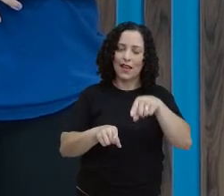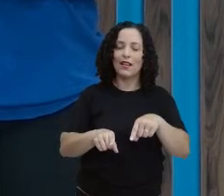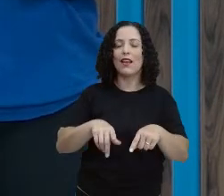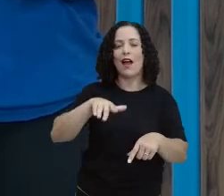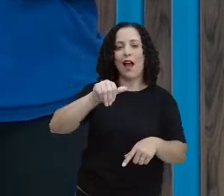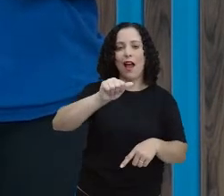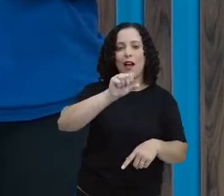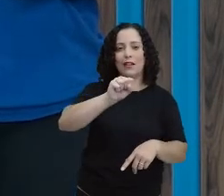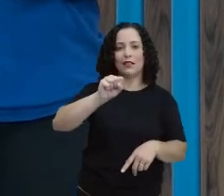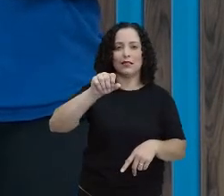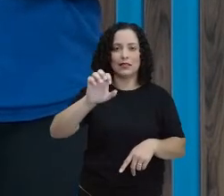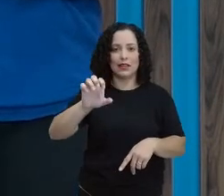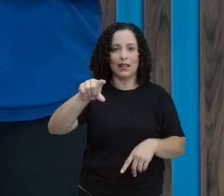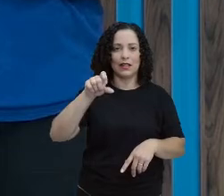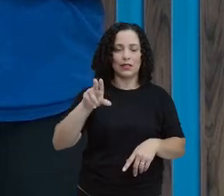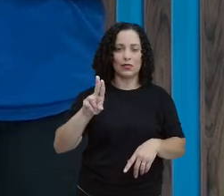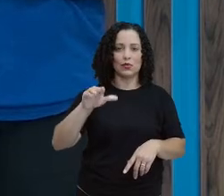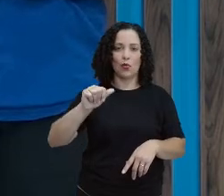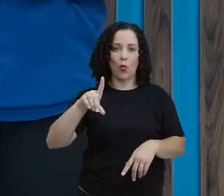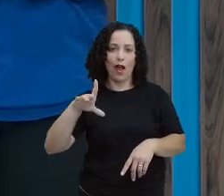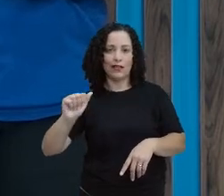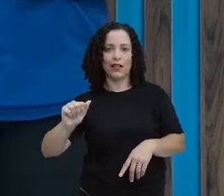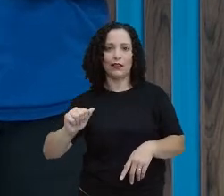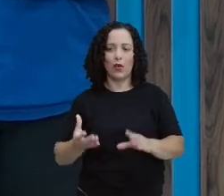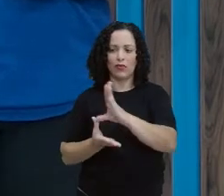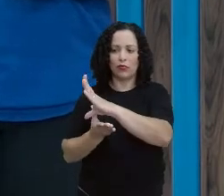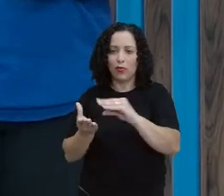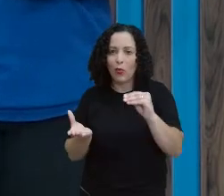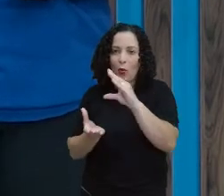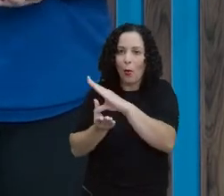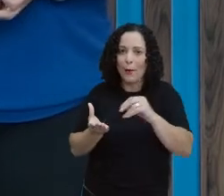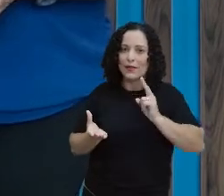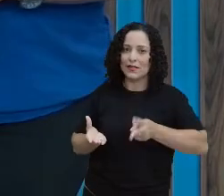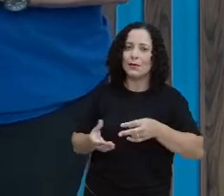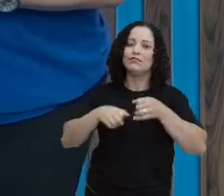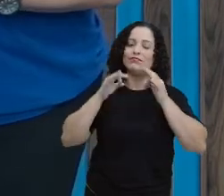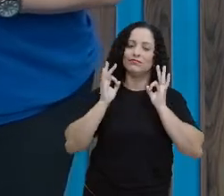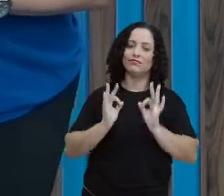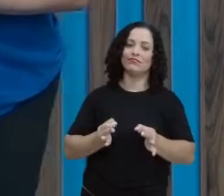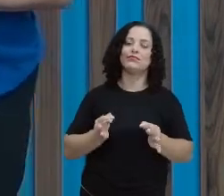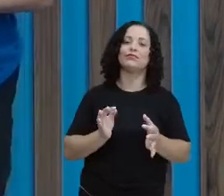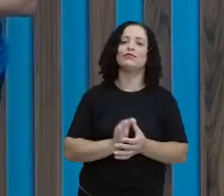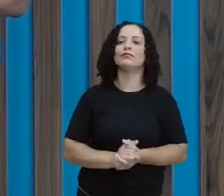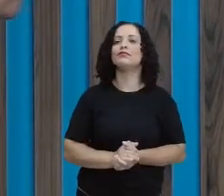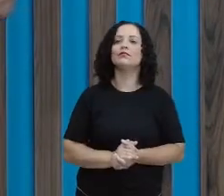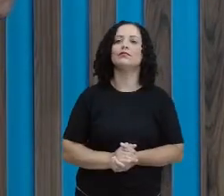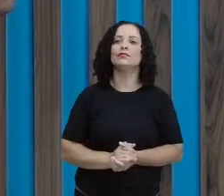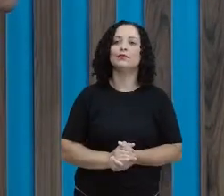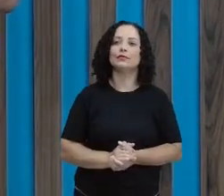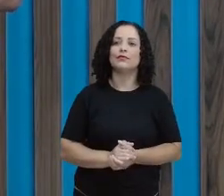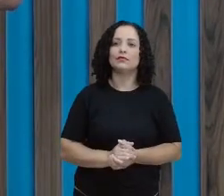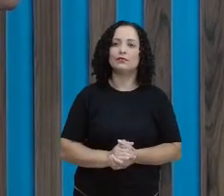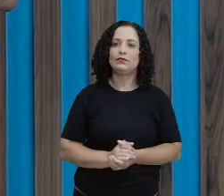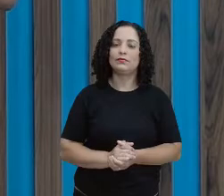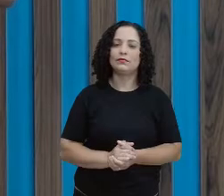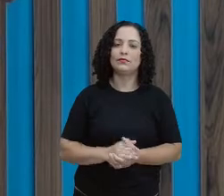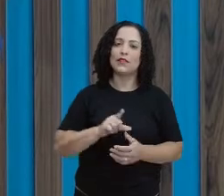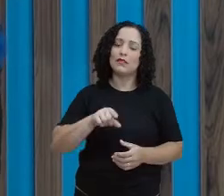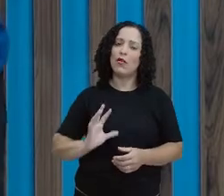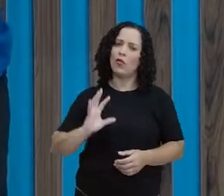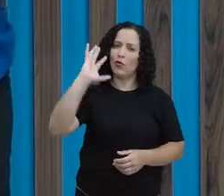assexuadamente. E é por isso que elas são clones, tá certíssimo, Gabriel. Olha só, então, ocorrendo